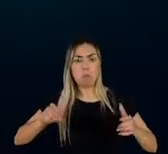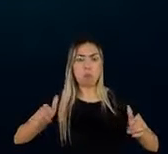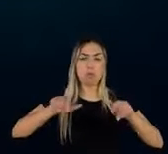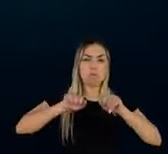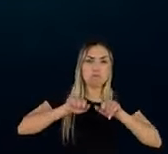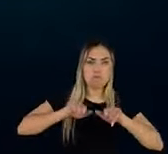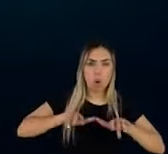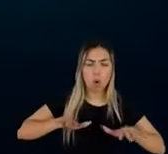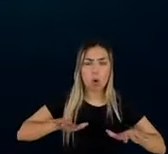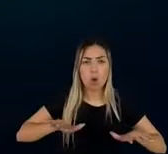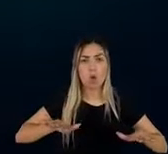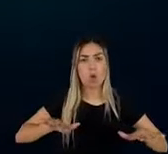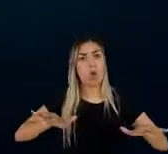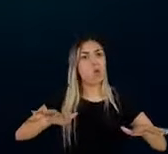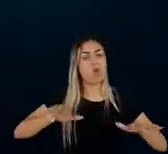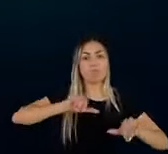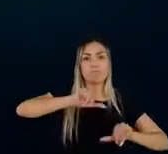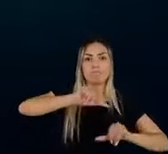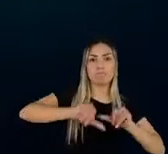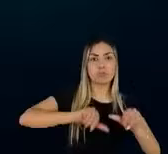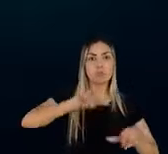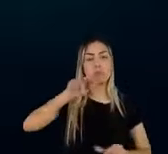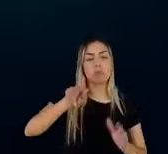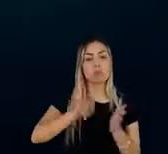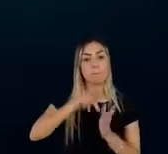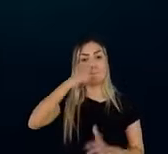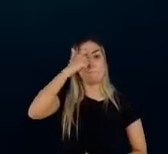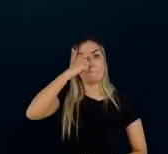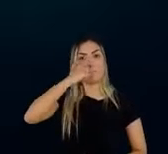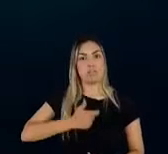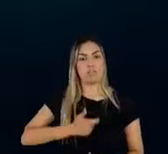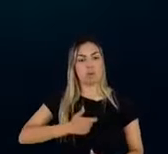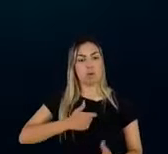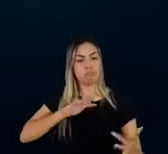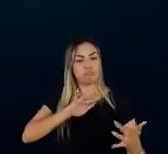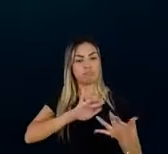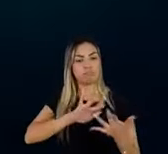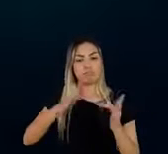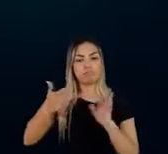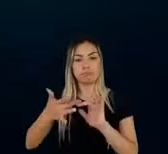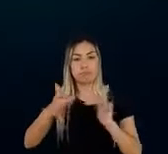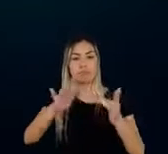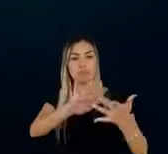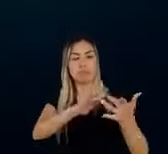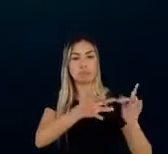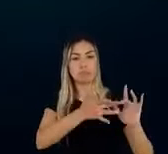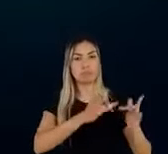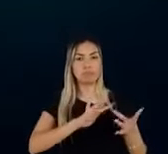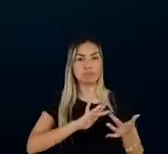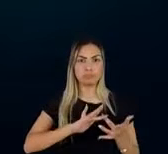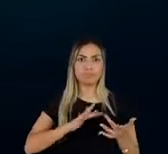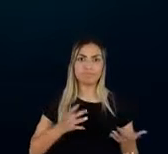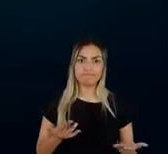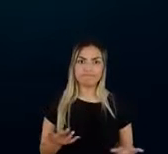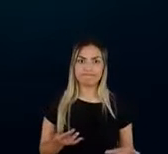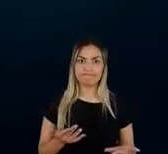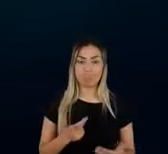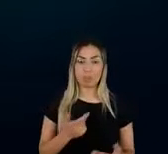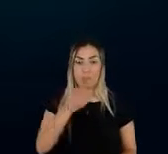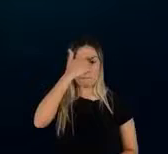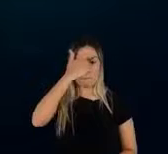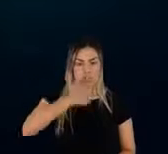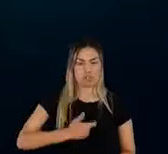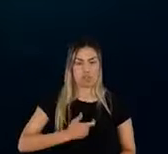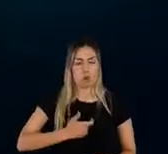se foi convertendo numa rede de pessoas nesse começou a conectar uma pessoal outra e quando você conecta gente